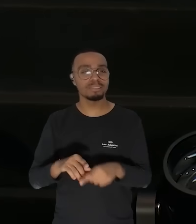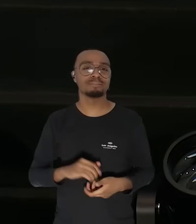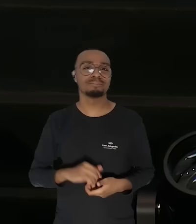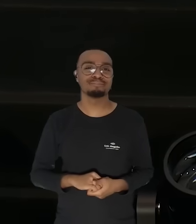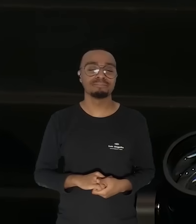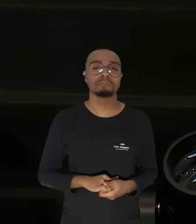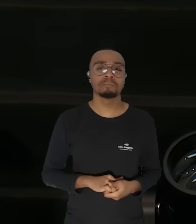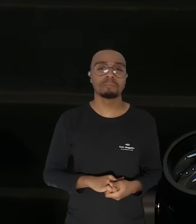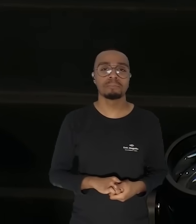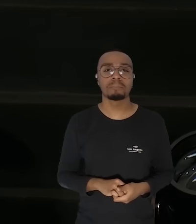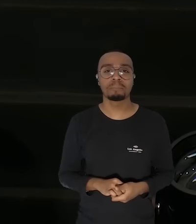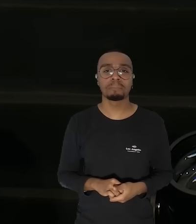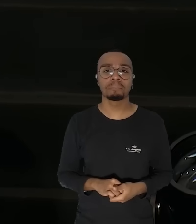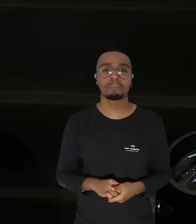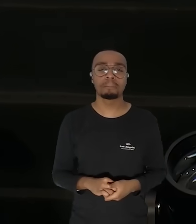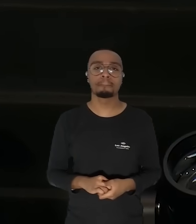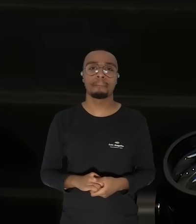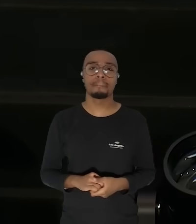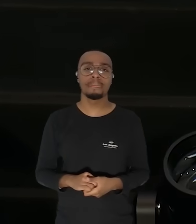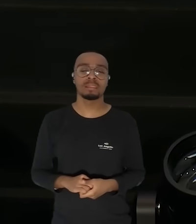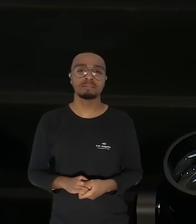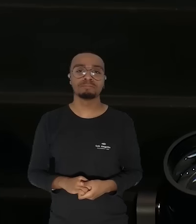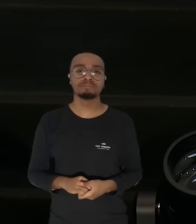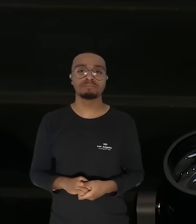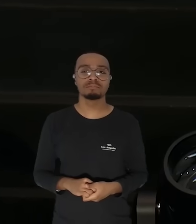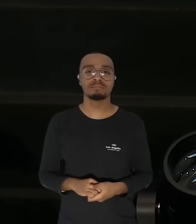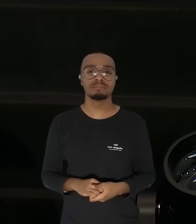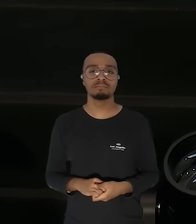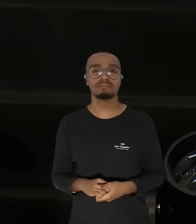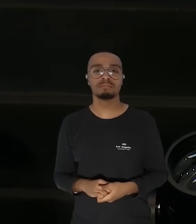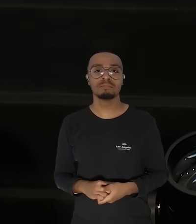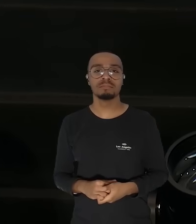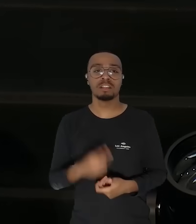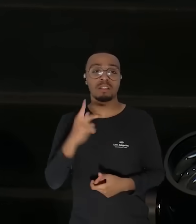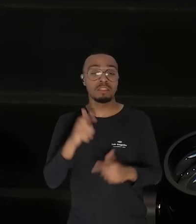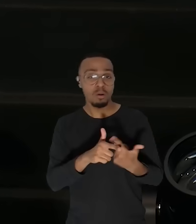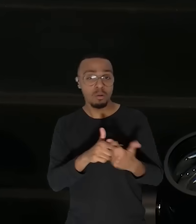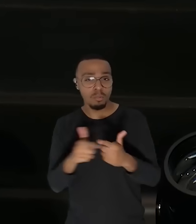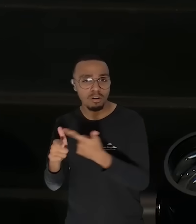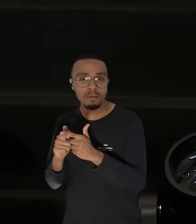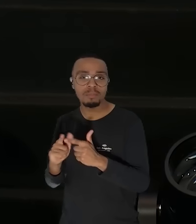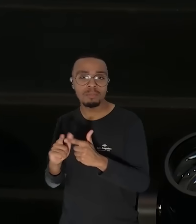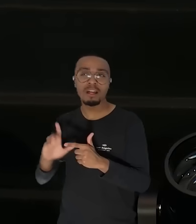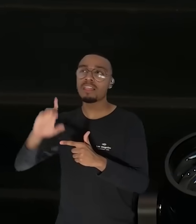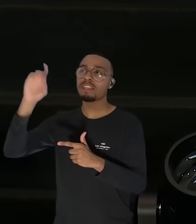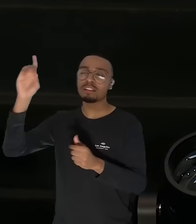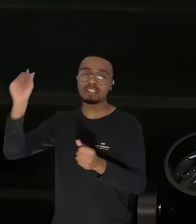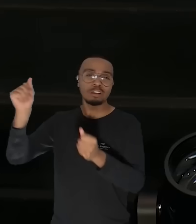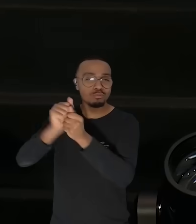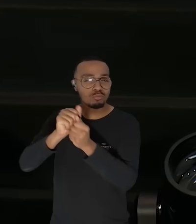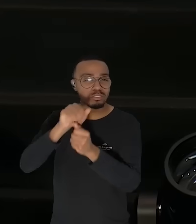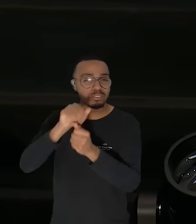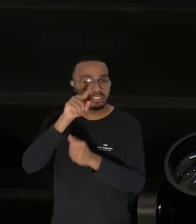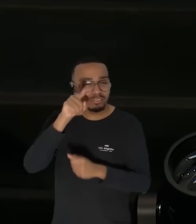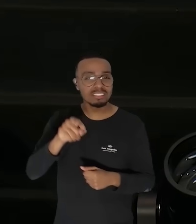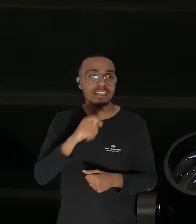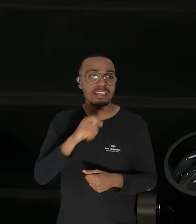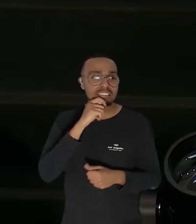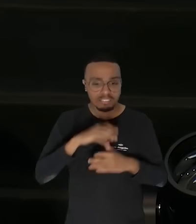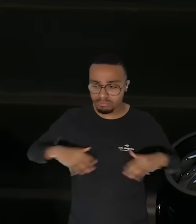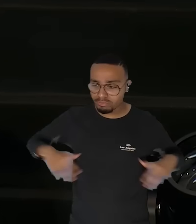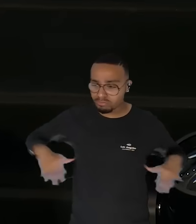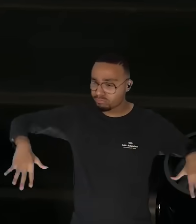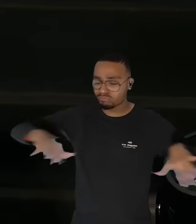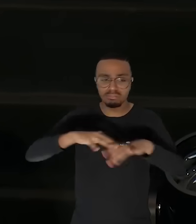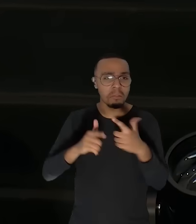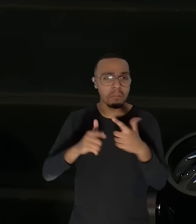problemas. O seu chamado está nos seus problemas. A melhor unção de Deus está